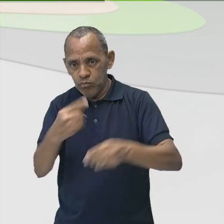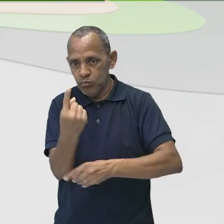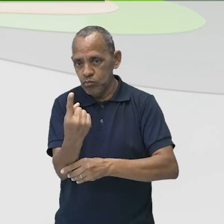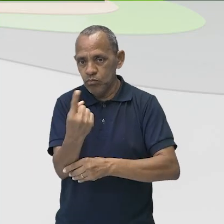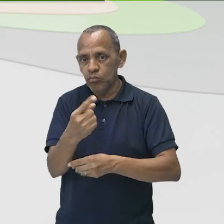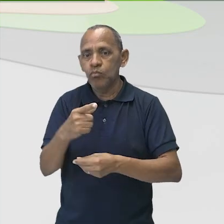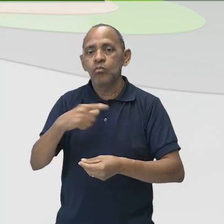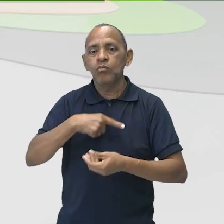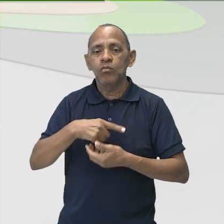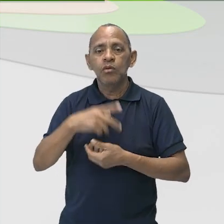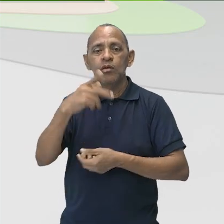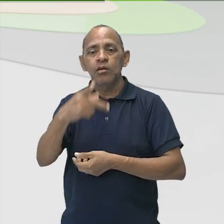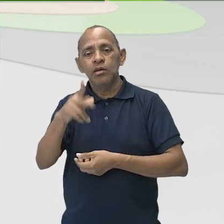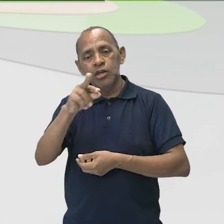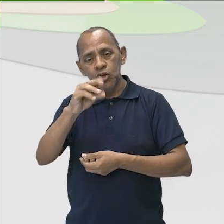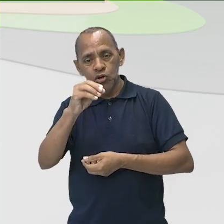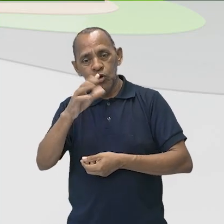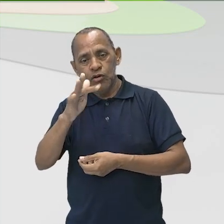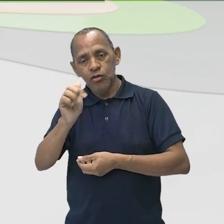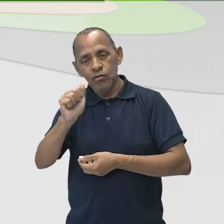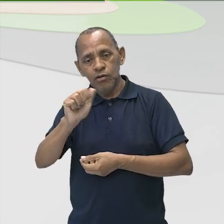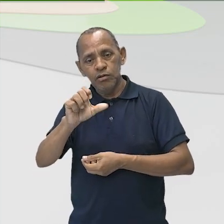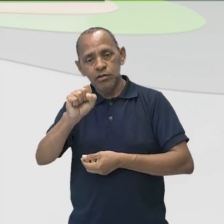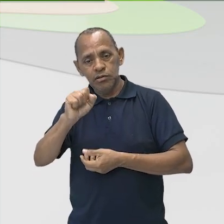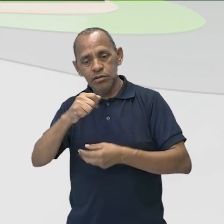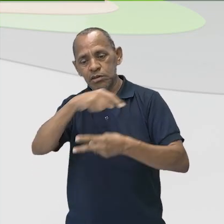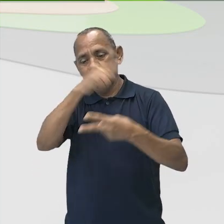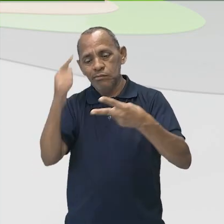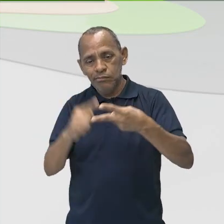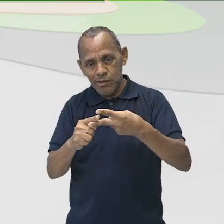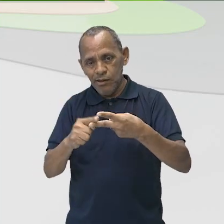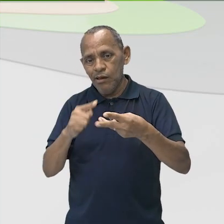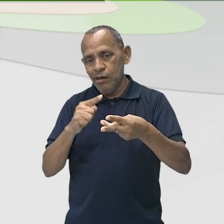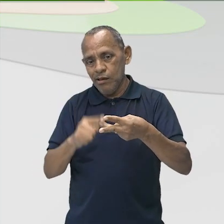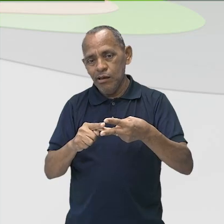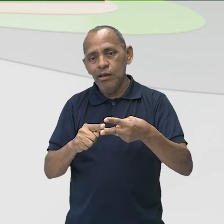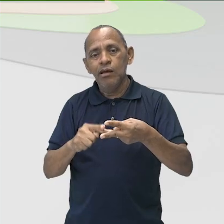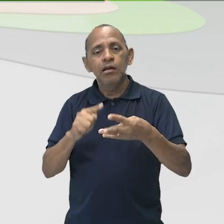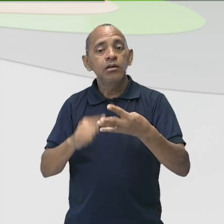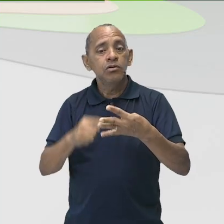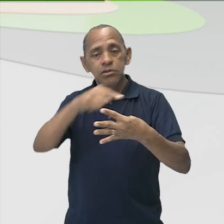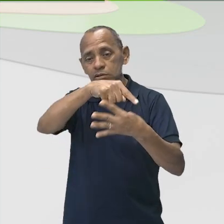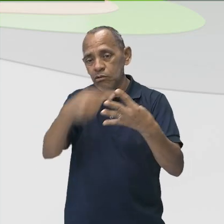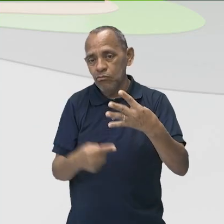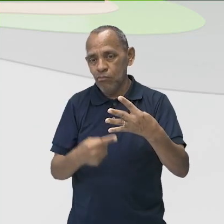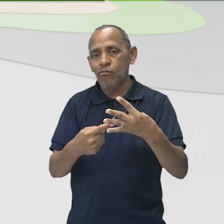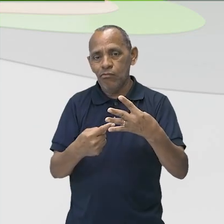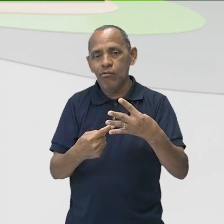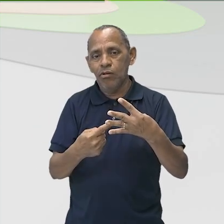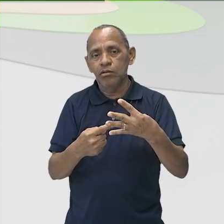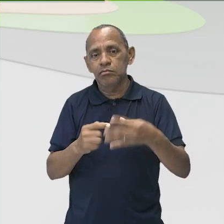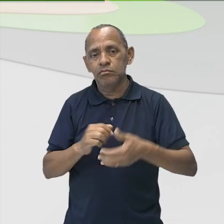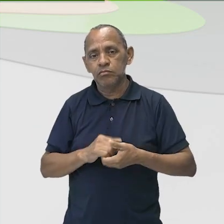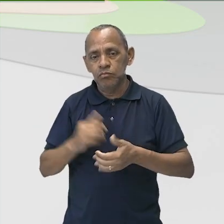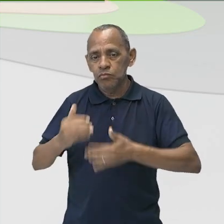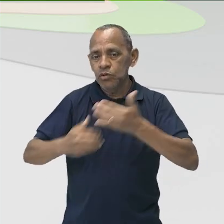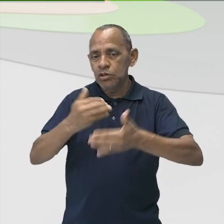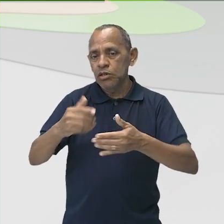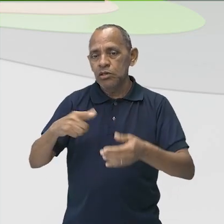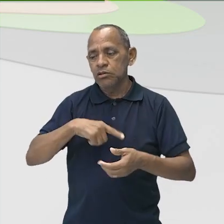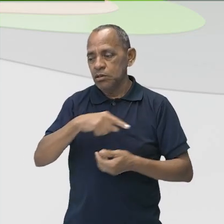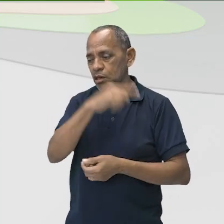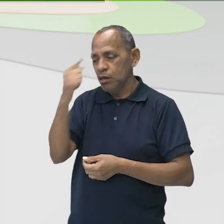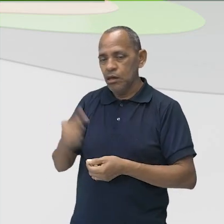teremos prófase 1, metáfase 1, anáfase 1 e telófase 1. E teremos também na meiose